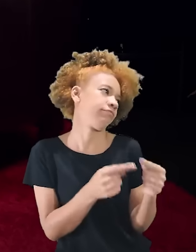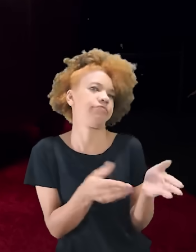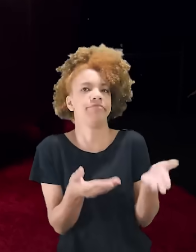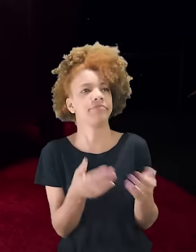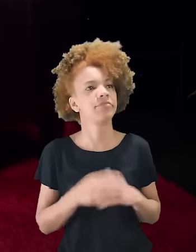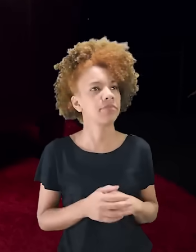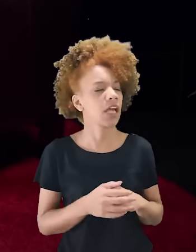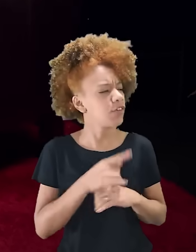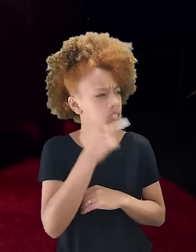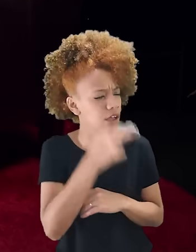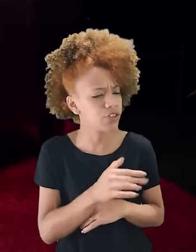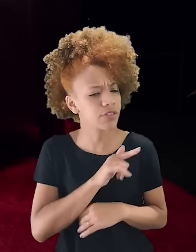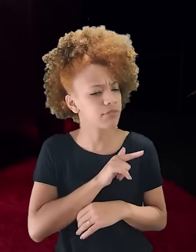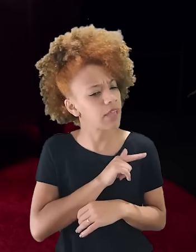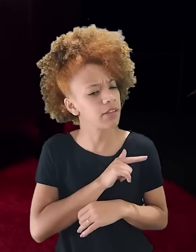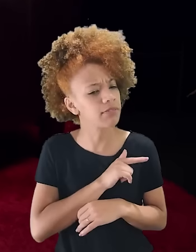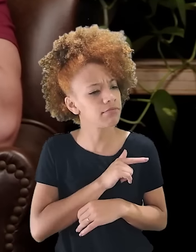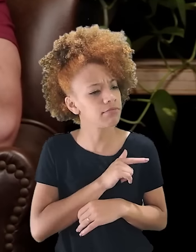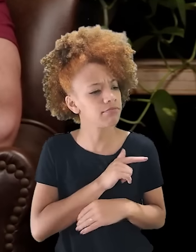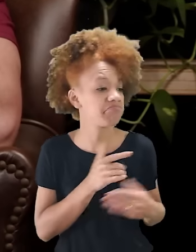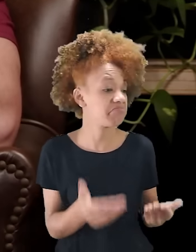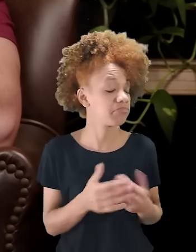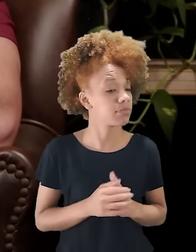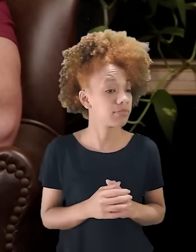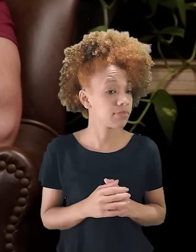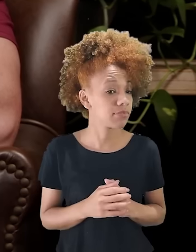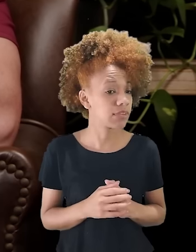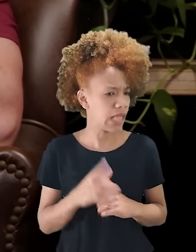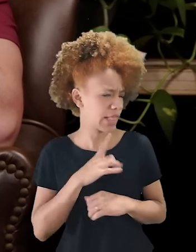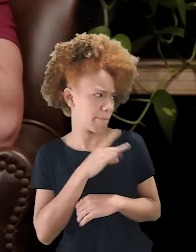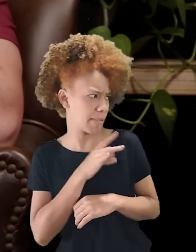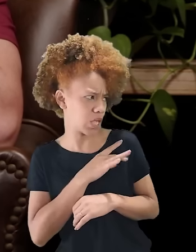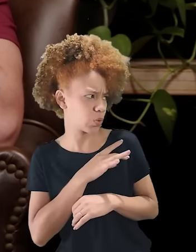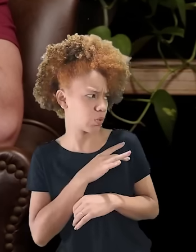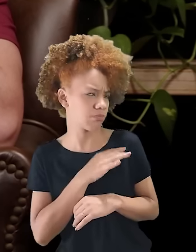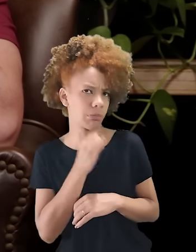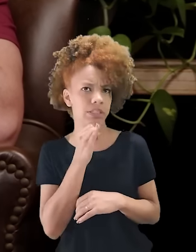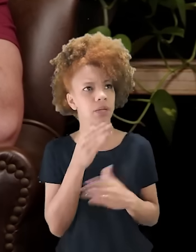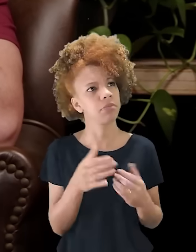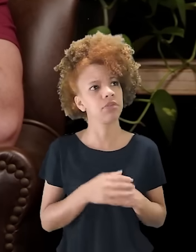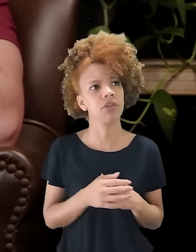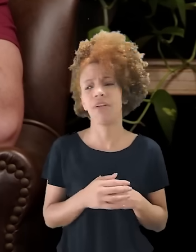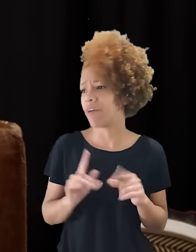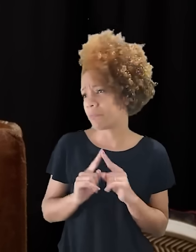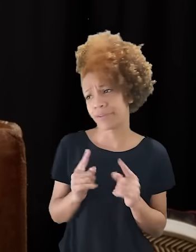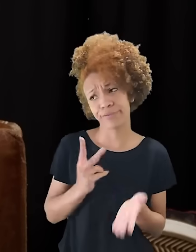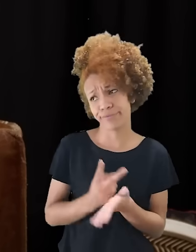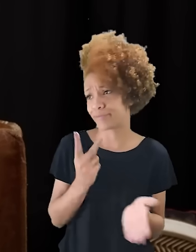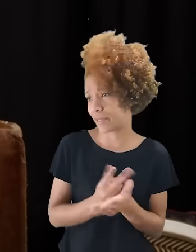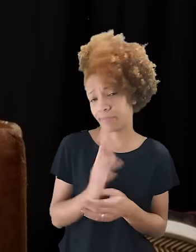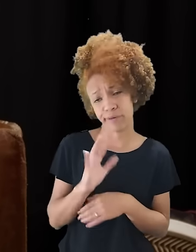né você acha que você tem esses você tem medo de cair nisso do tipo cara mas eu caio